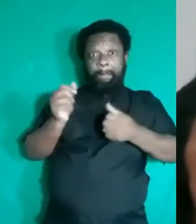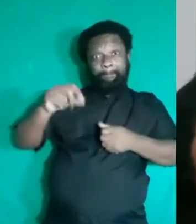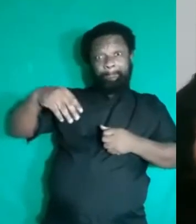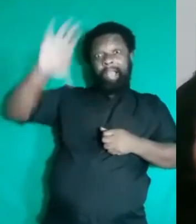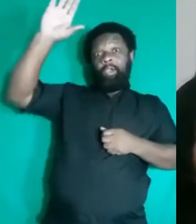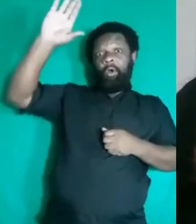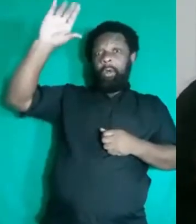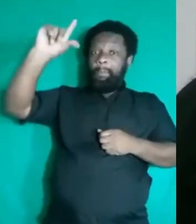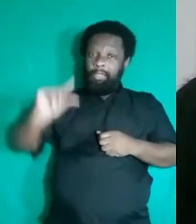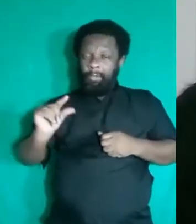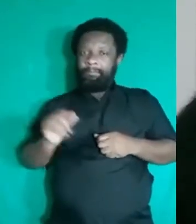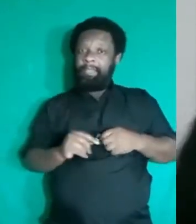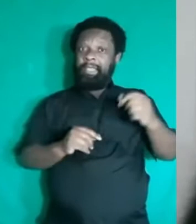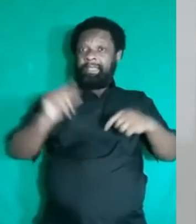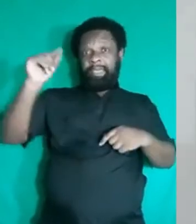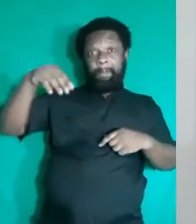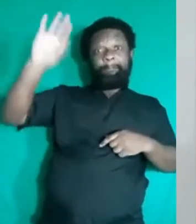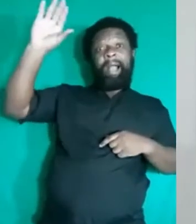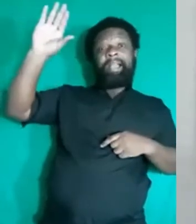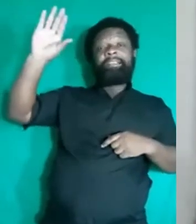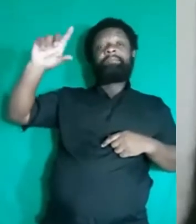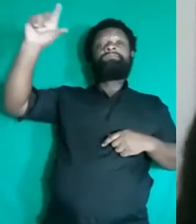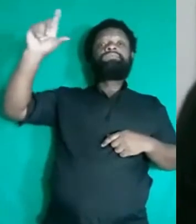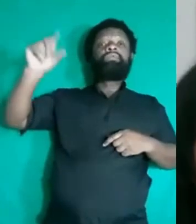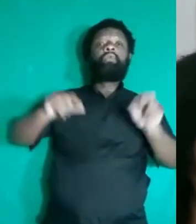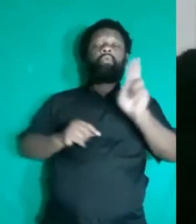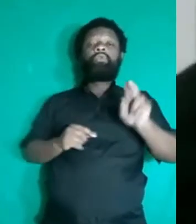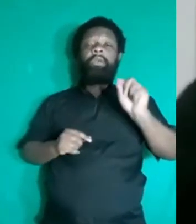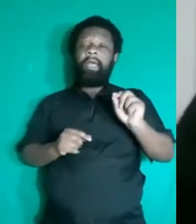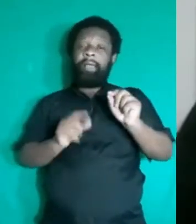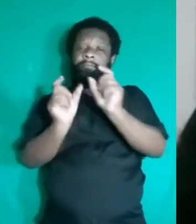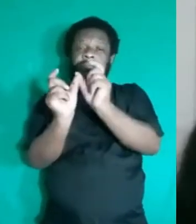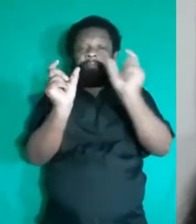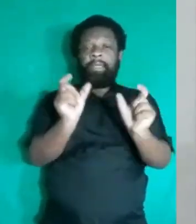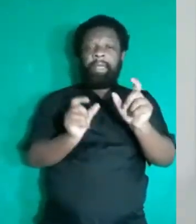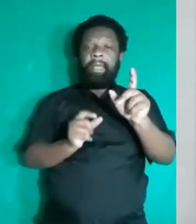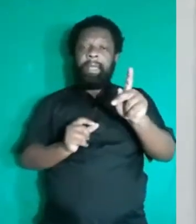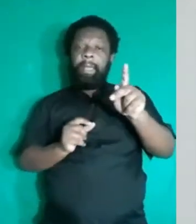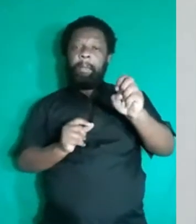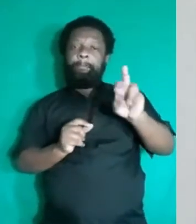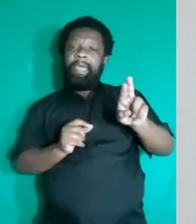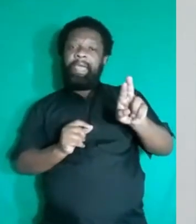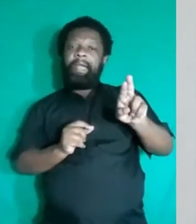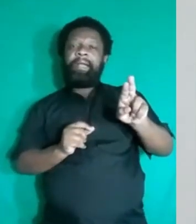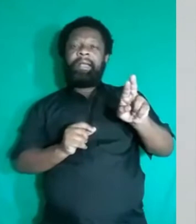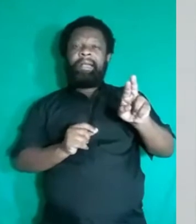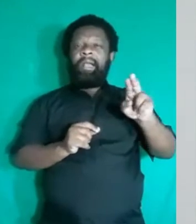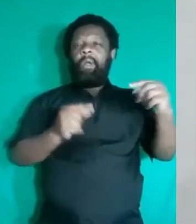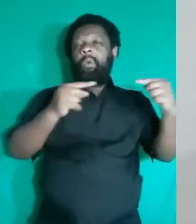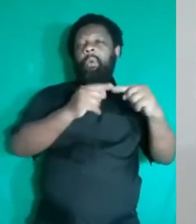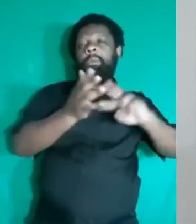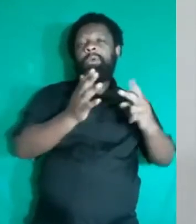prefixo para indicar aquele que for o maior de todos e o menor de todos. Para o maior de todos, nós vamos usar